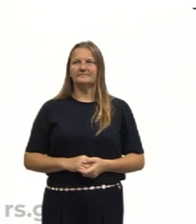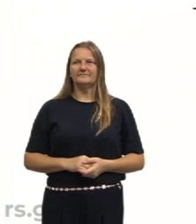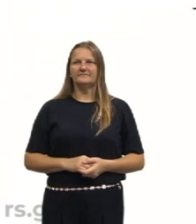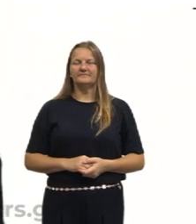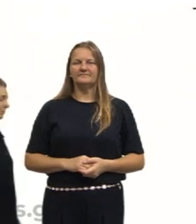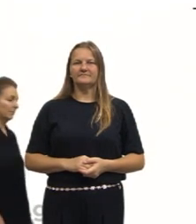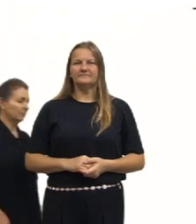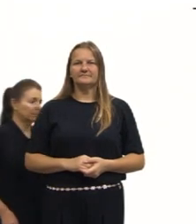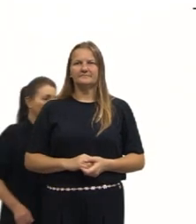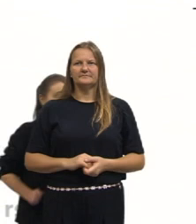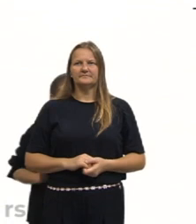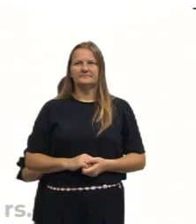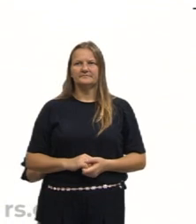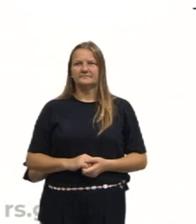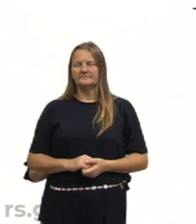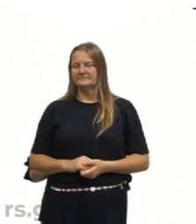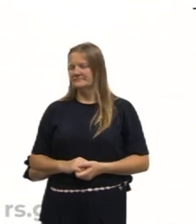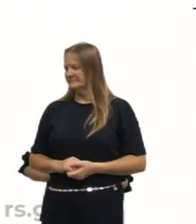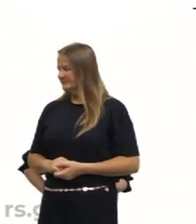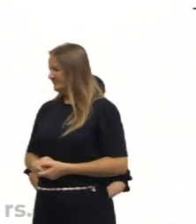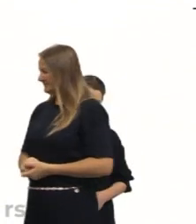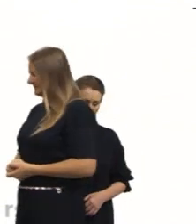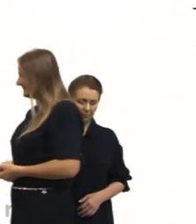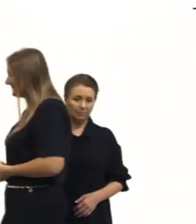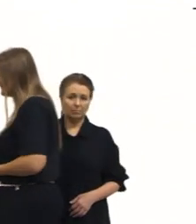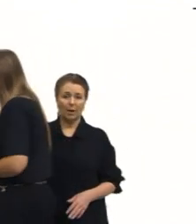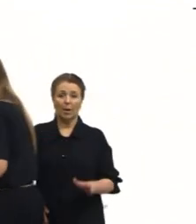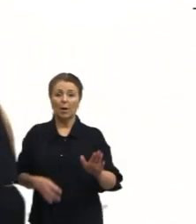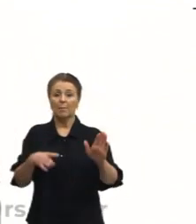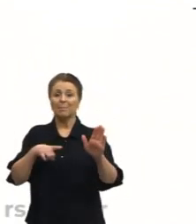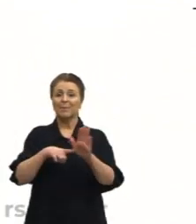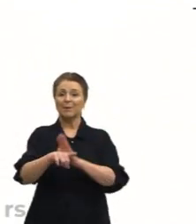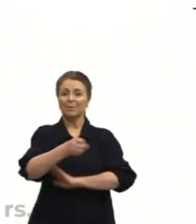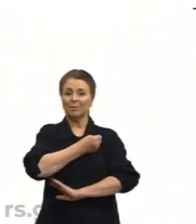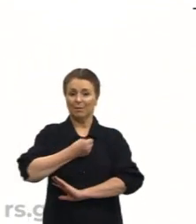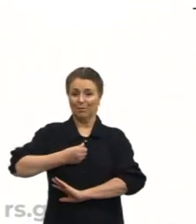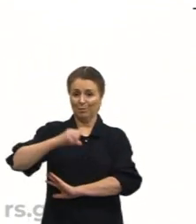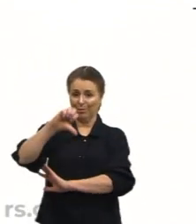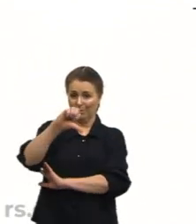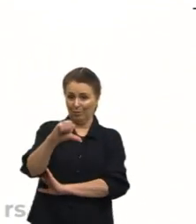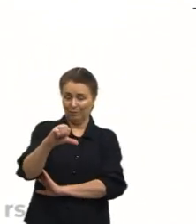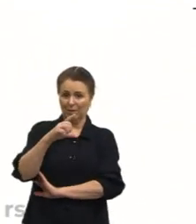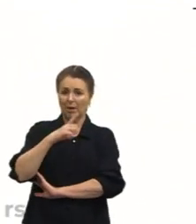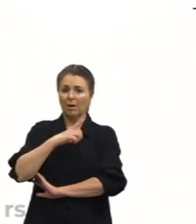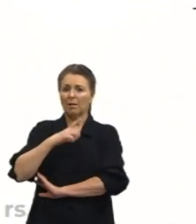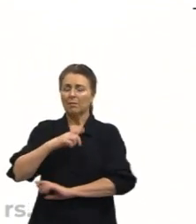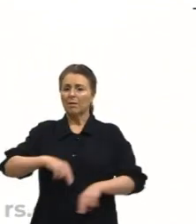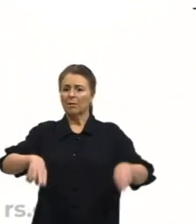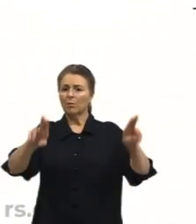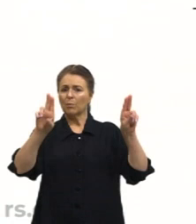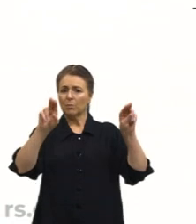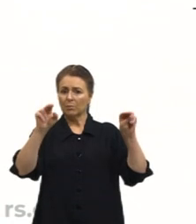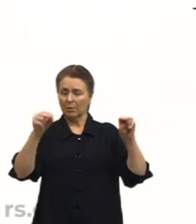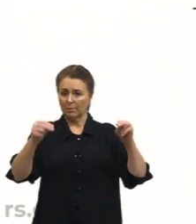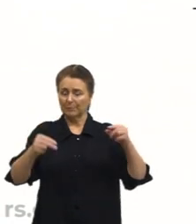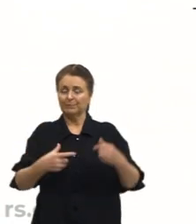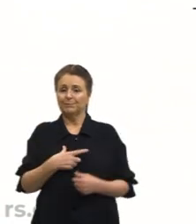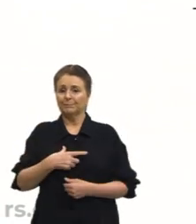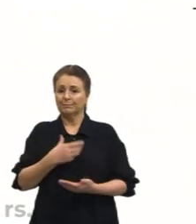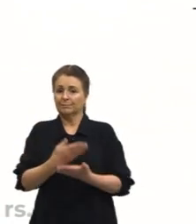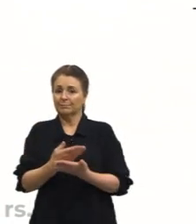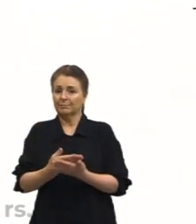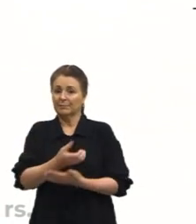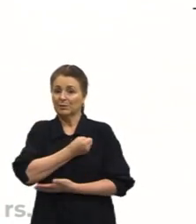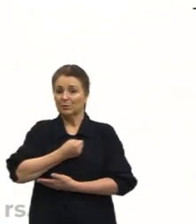a questão número 9 aí da prova de vocês ela vai dialogar com a nossa aula de número 26